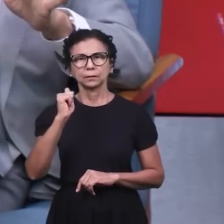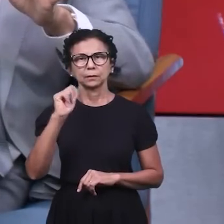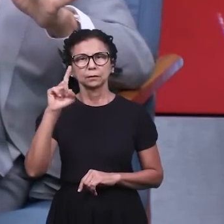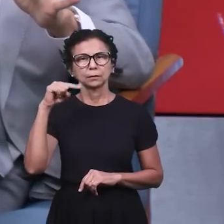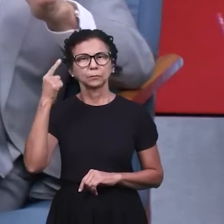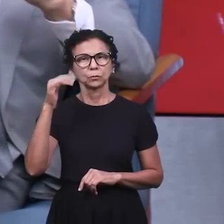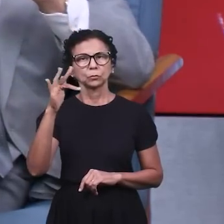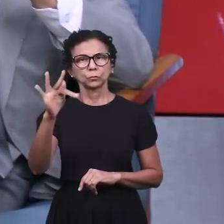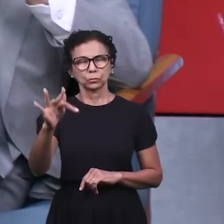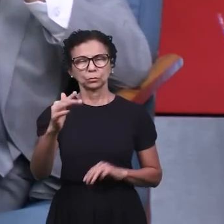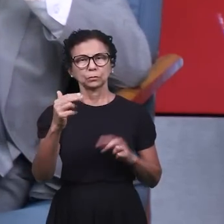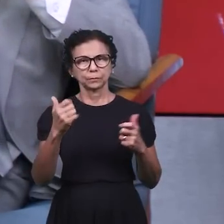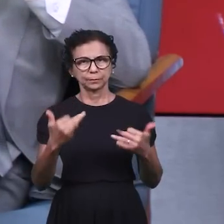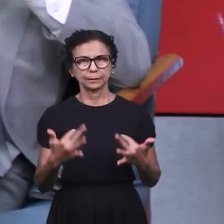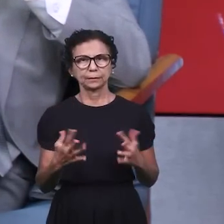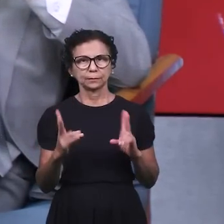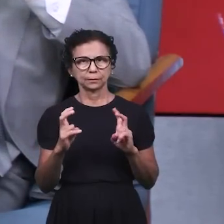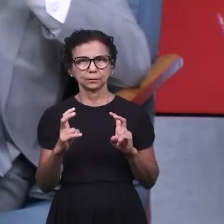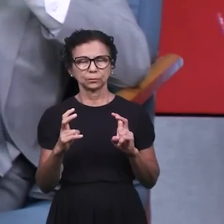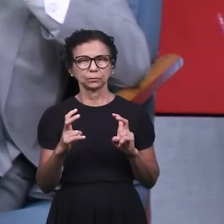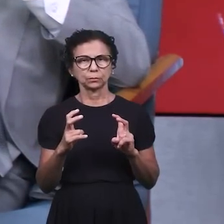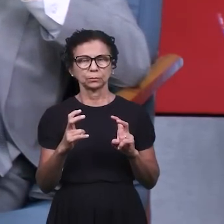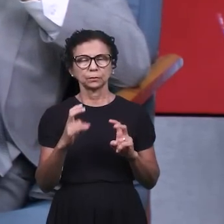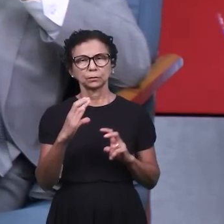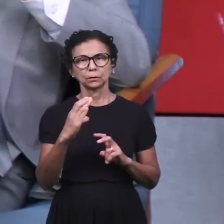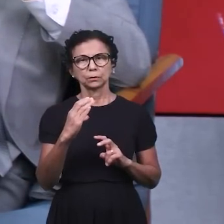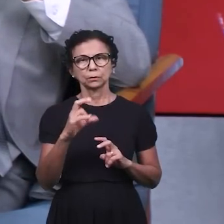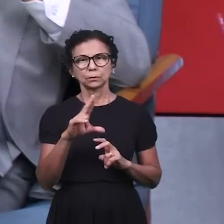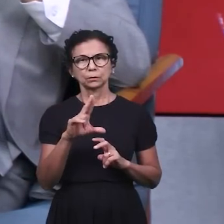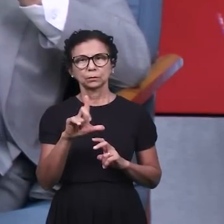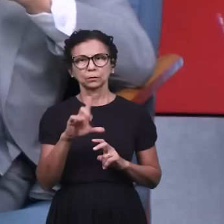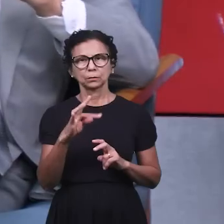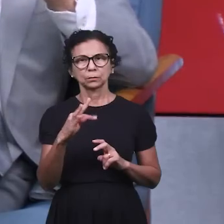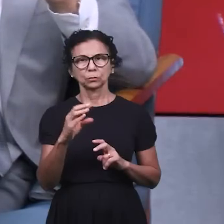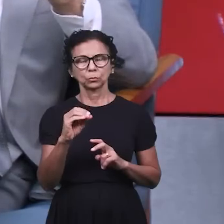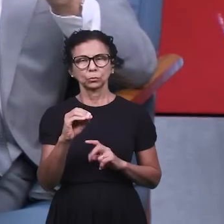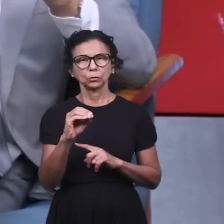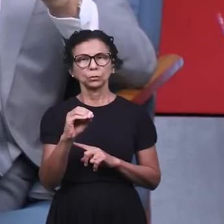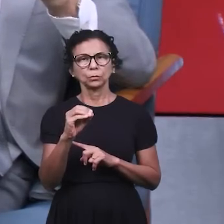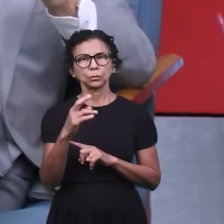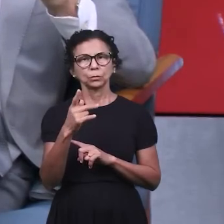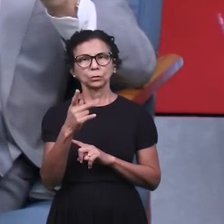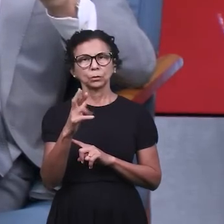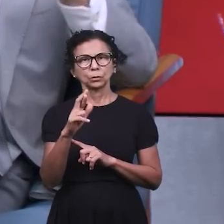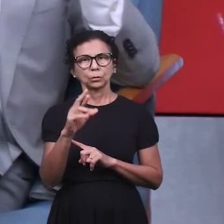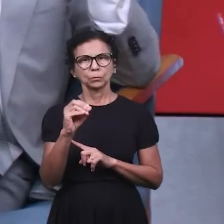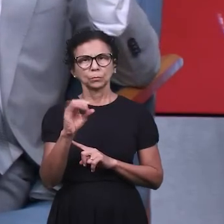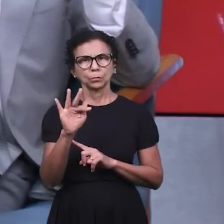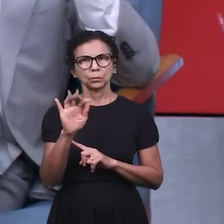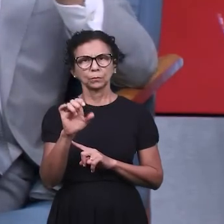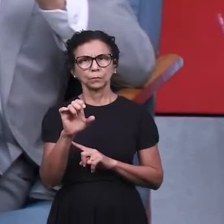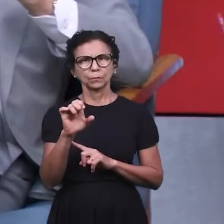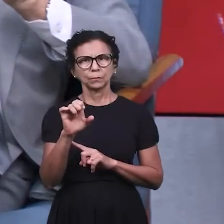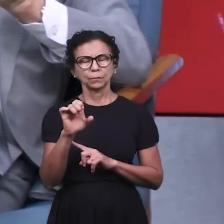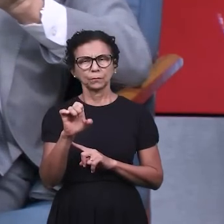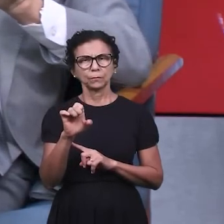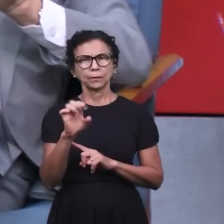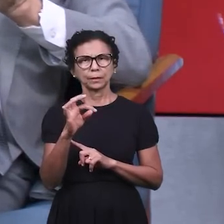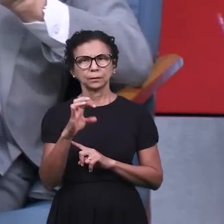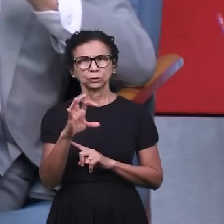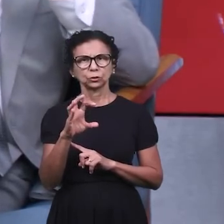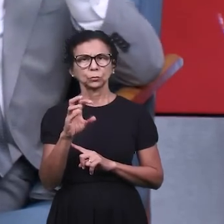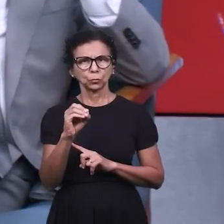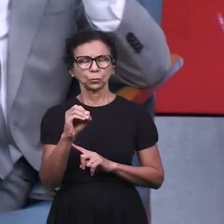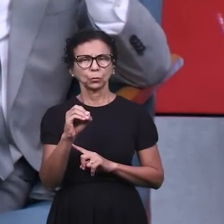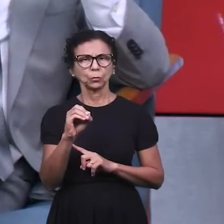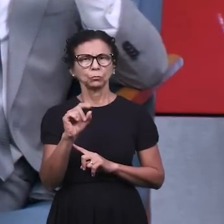chegar a hora, nós vamos falar sobre esse assunto aqui também, sobre o culto profético. Mas o culto profético, no início, o Senhor revelou